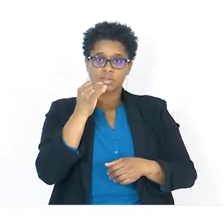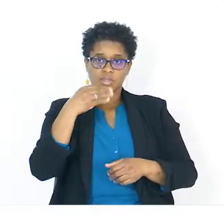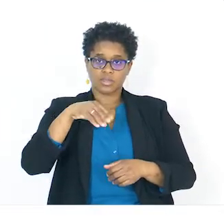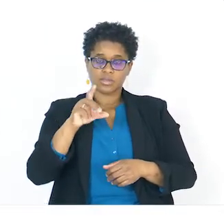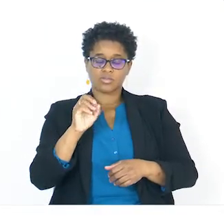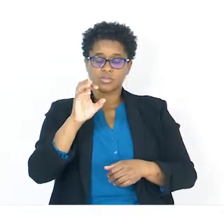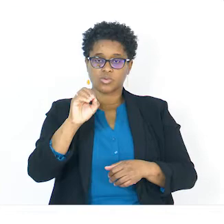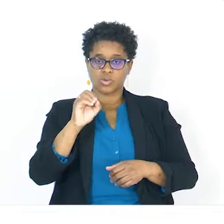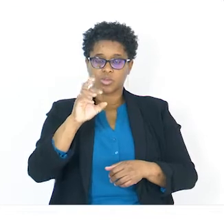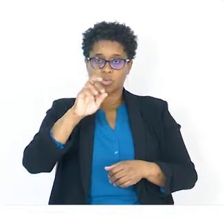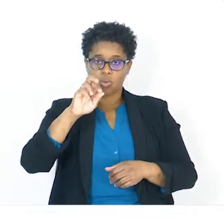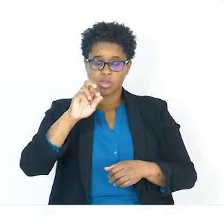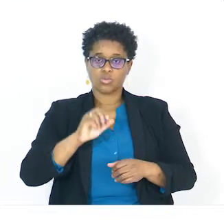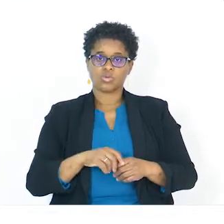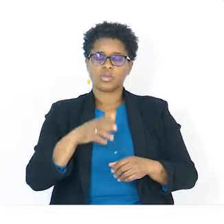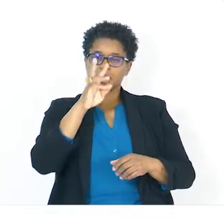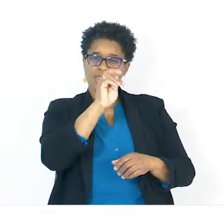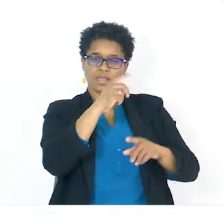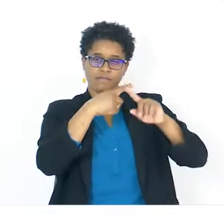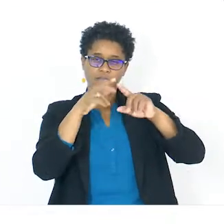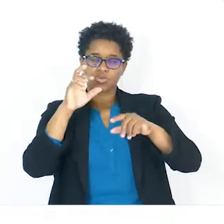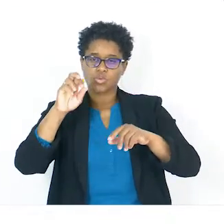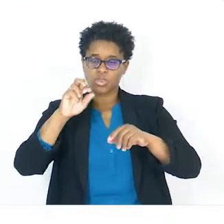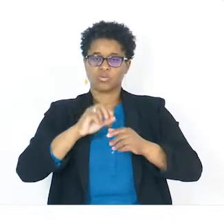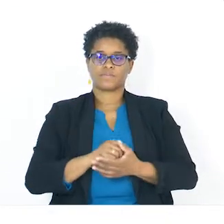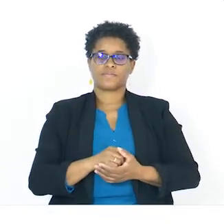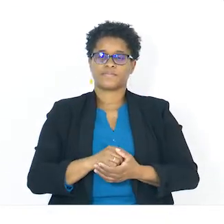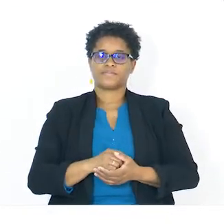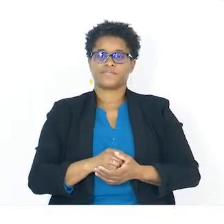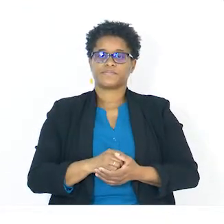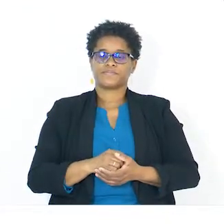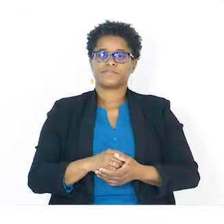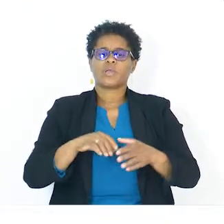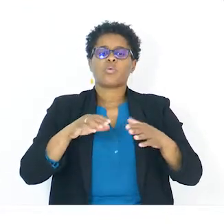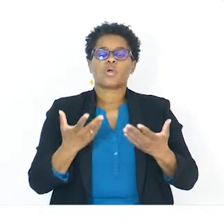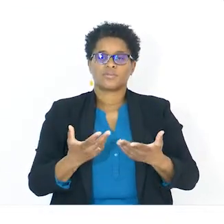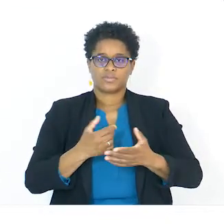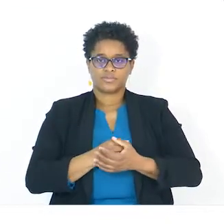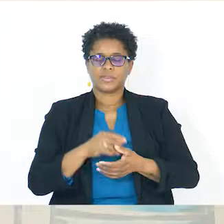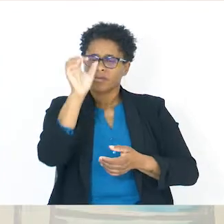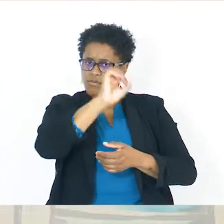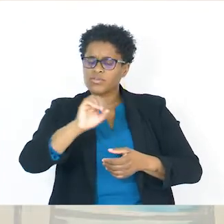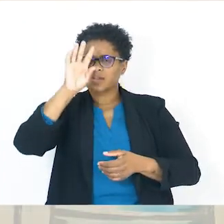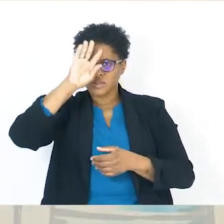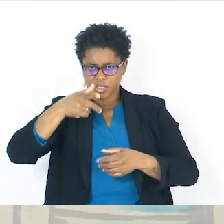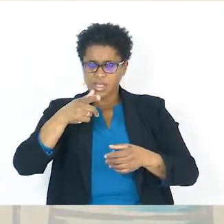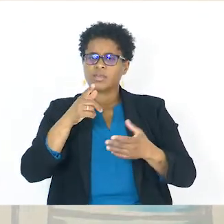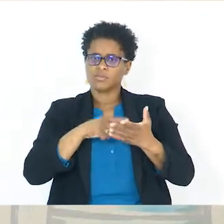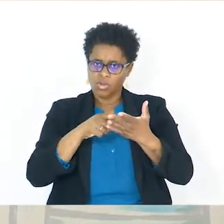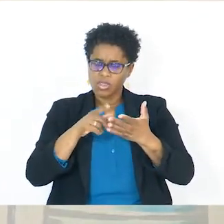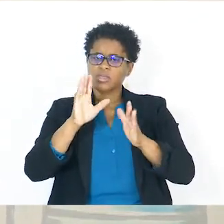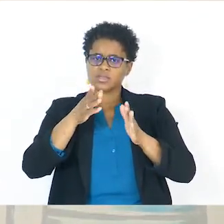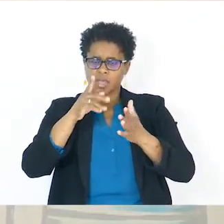triplo de 8. 3 vezes 8. Quanto é que são? Vocês sabem a